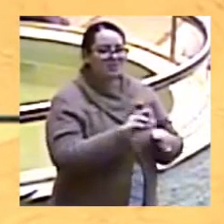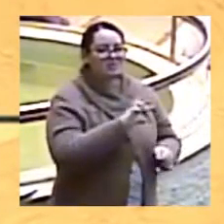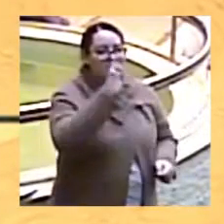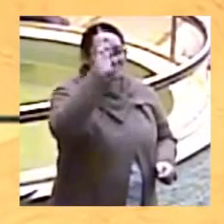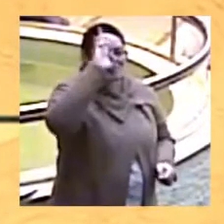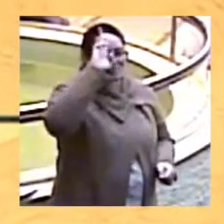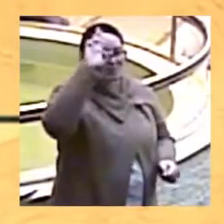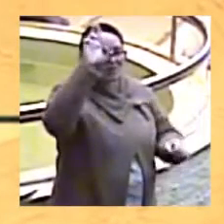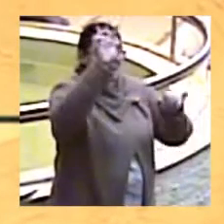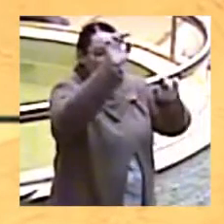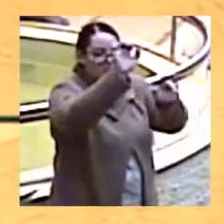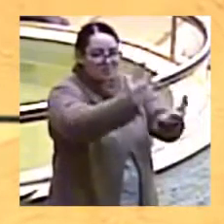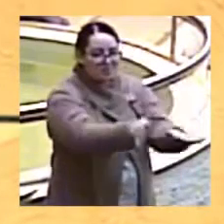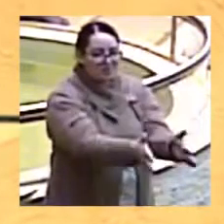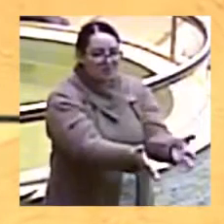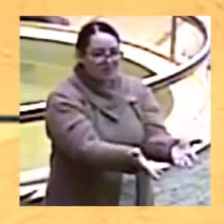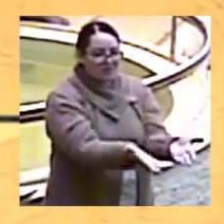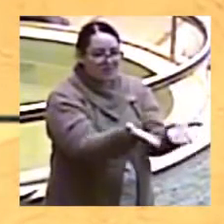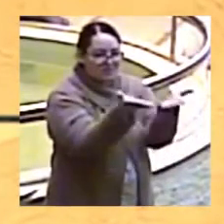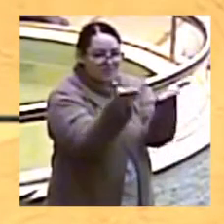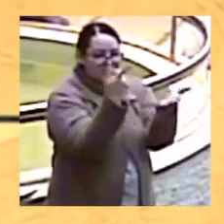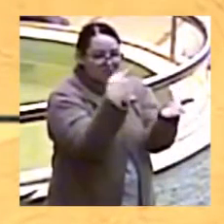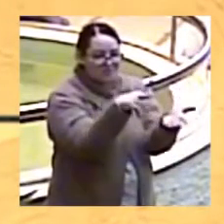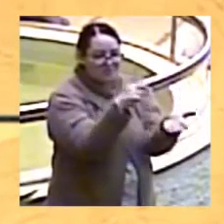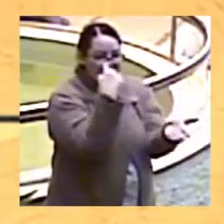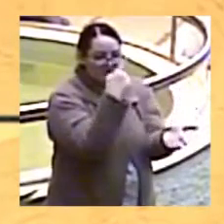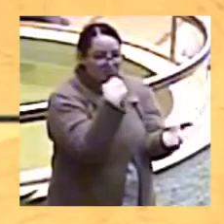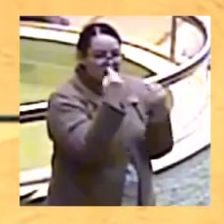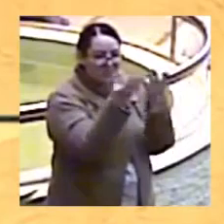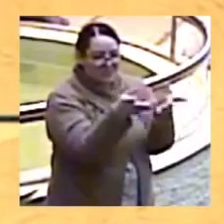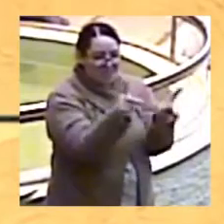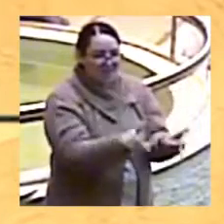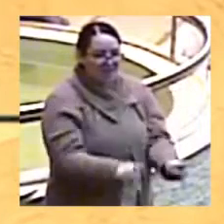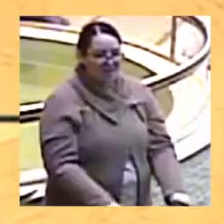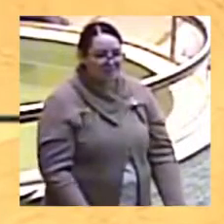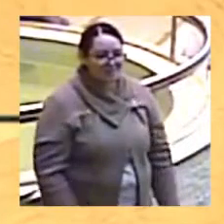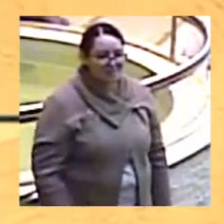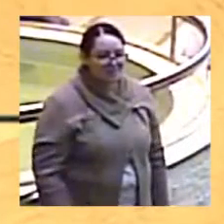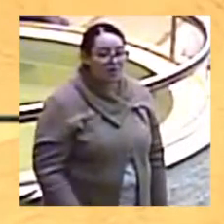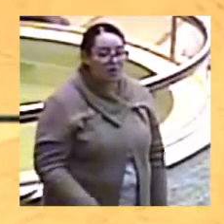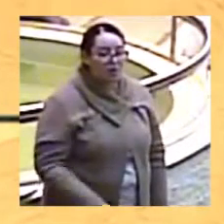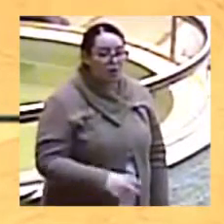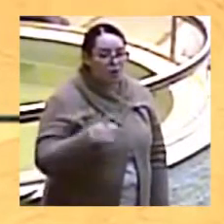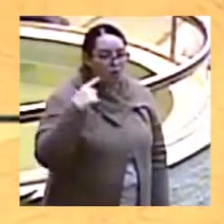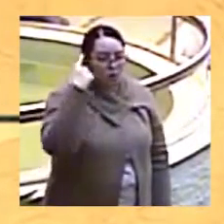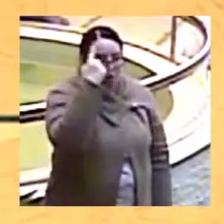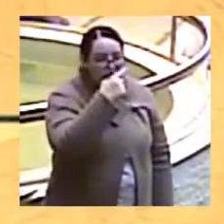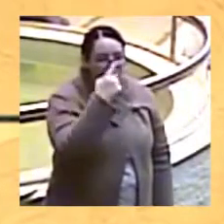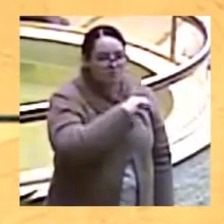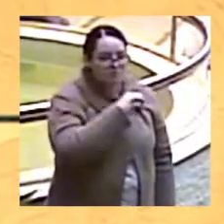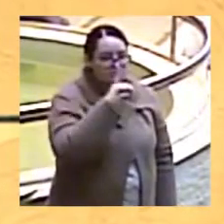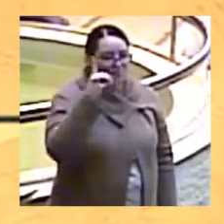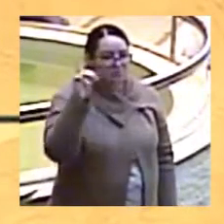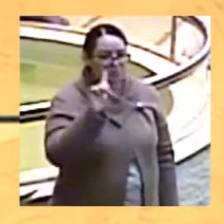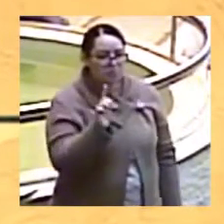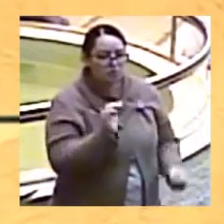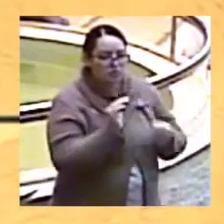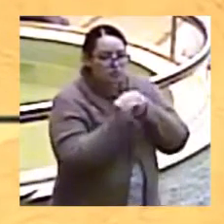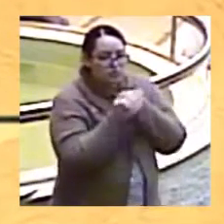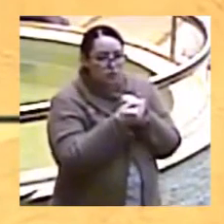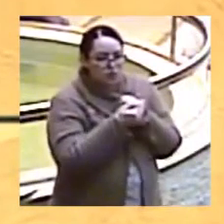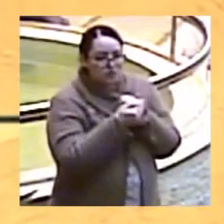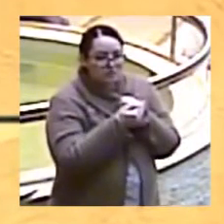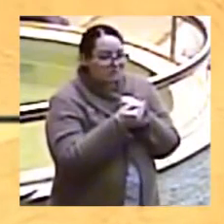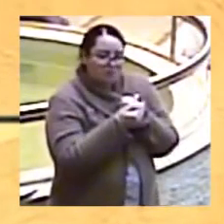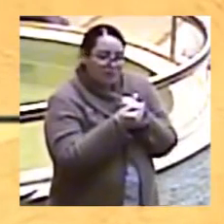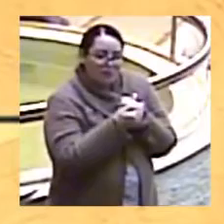rosto de Deus, está com, está fito, no rosto humano, que não está oculto, existe